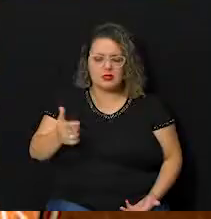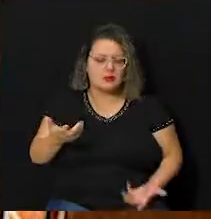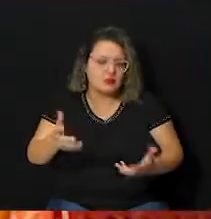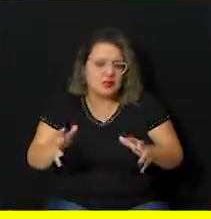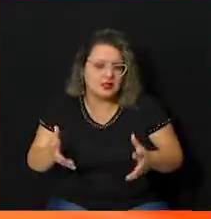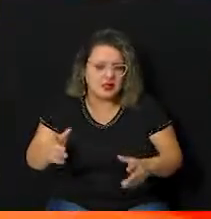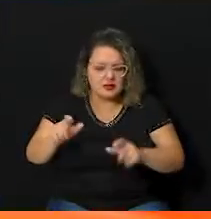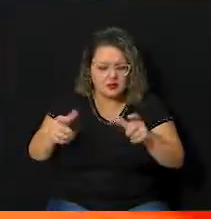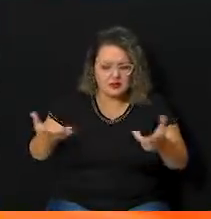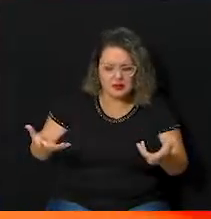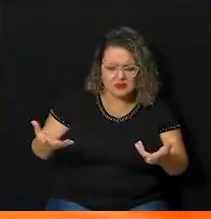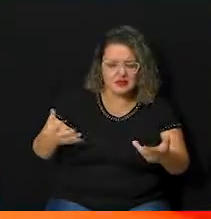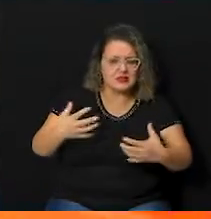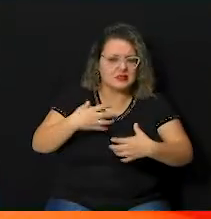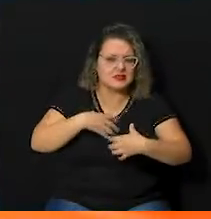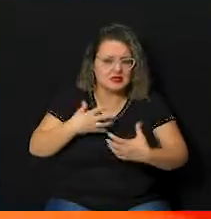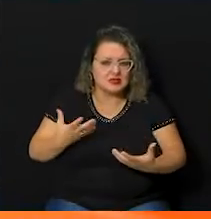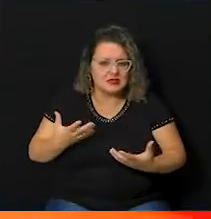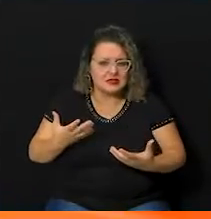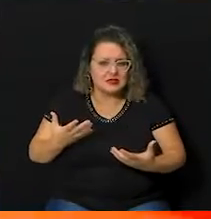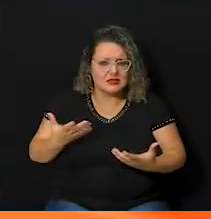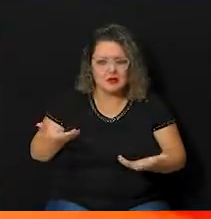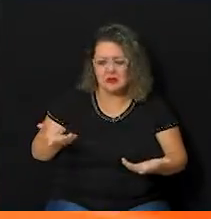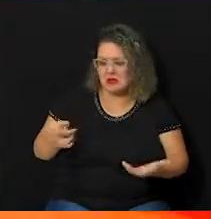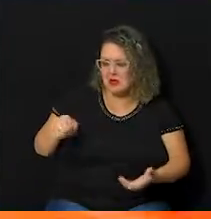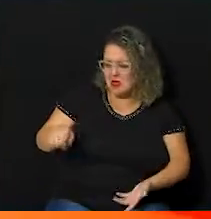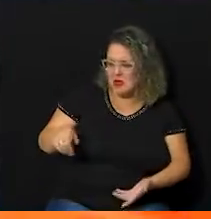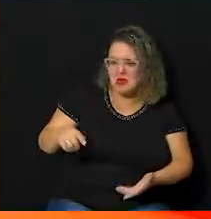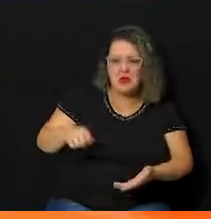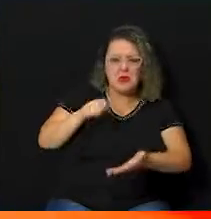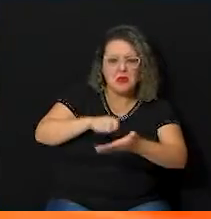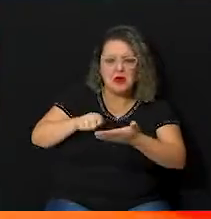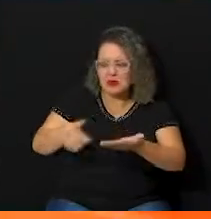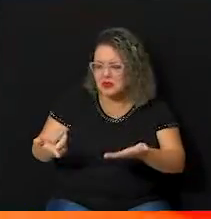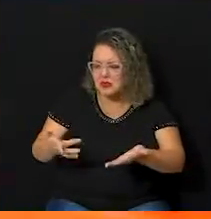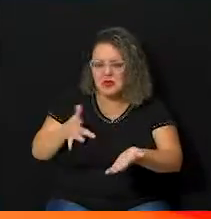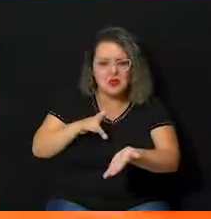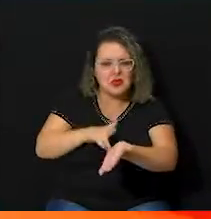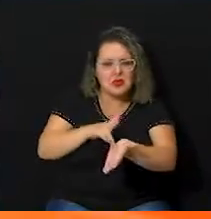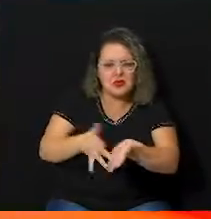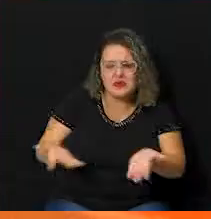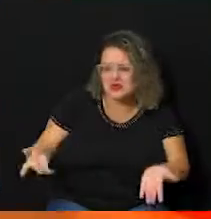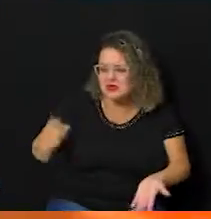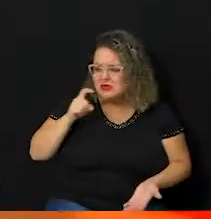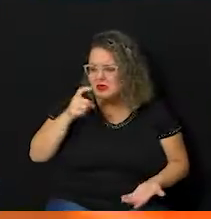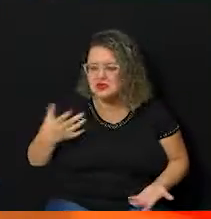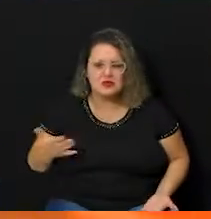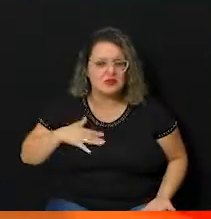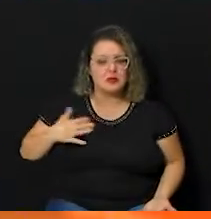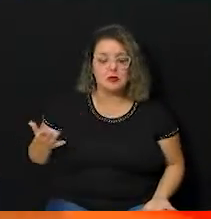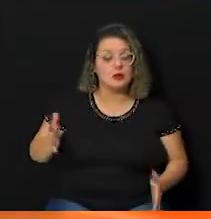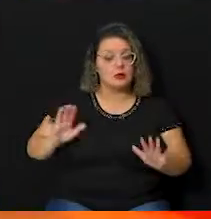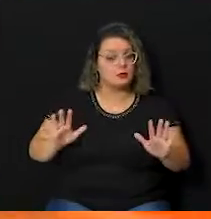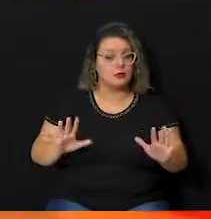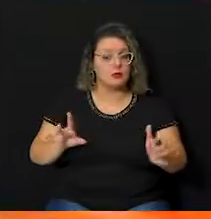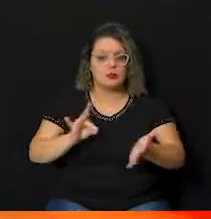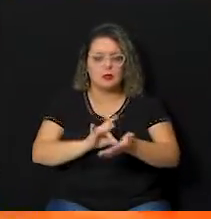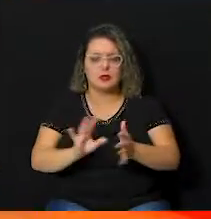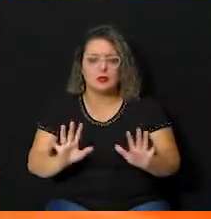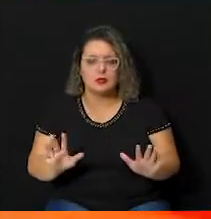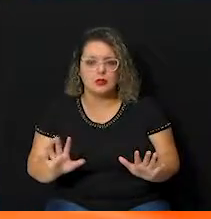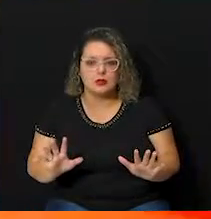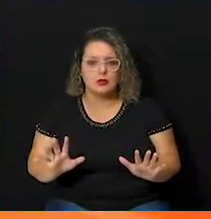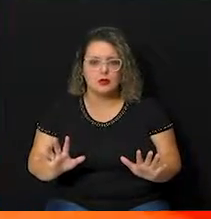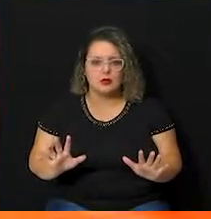se dispusesse a comprar e ler se sentisse enganada. Porque assim, o cara me prometeu um quadrinho de aventura, de ficção científica, e na verdade é